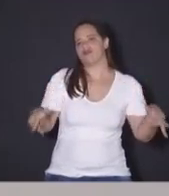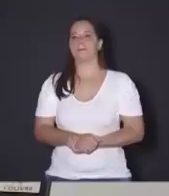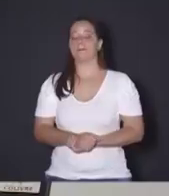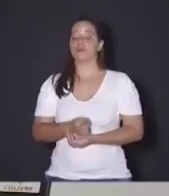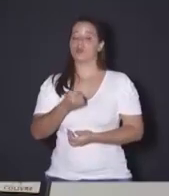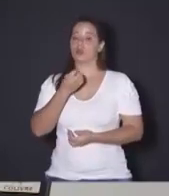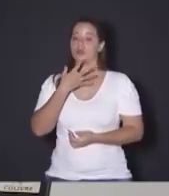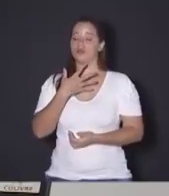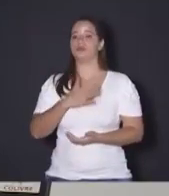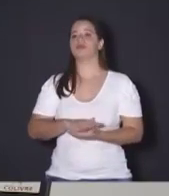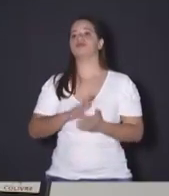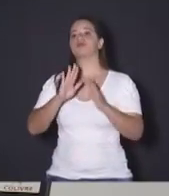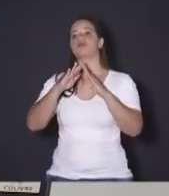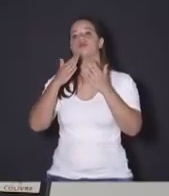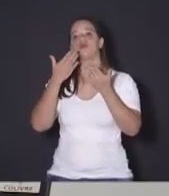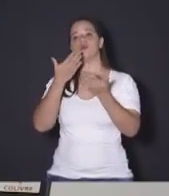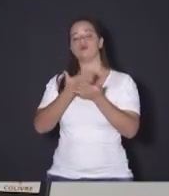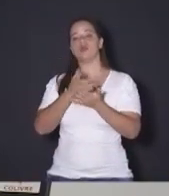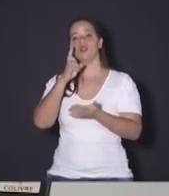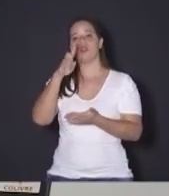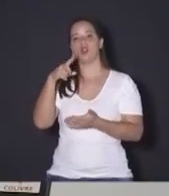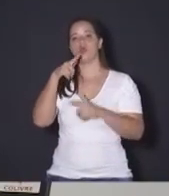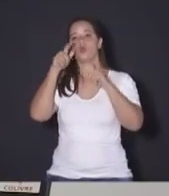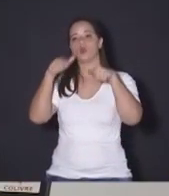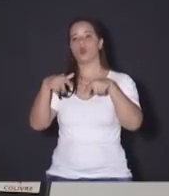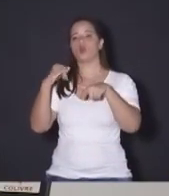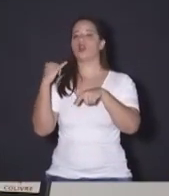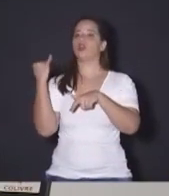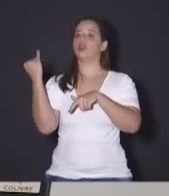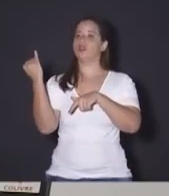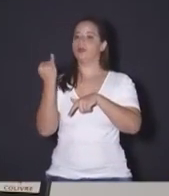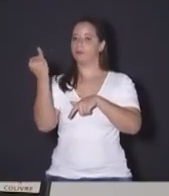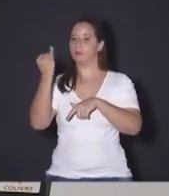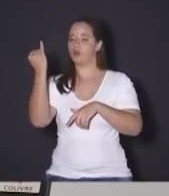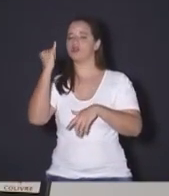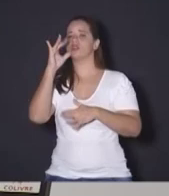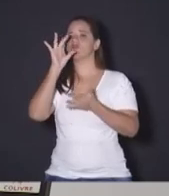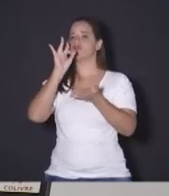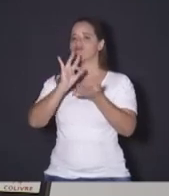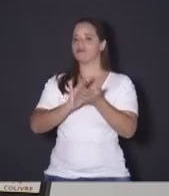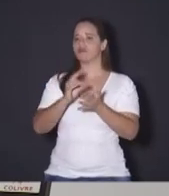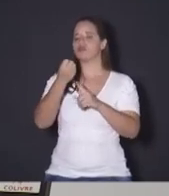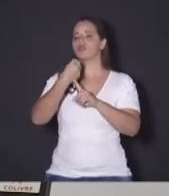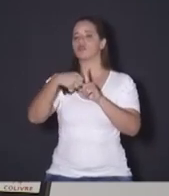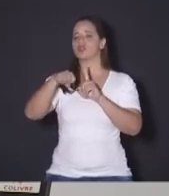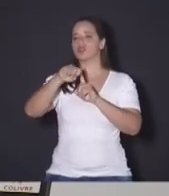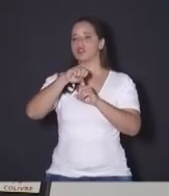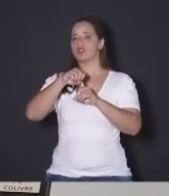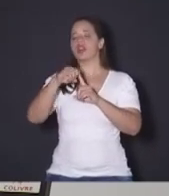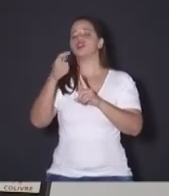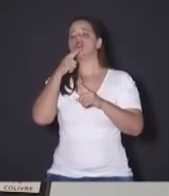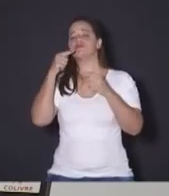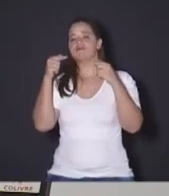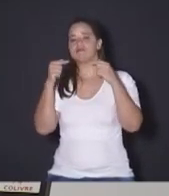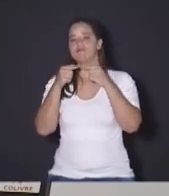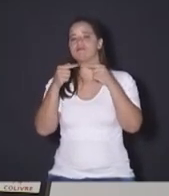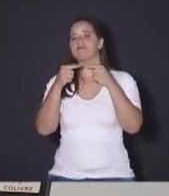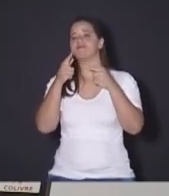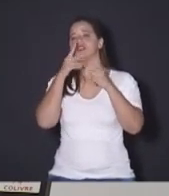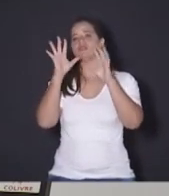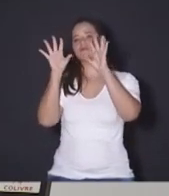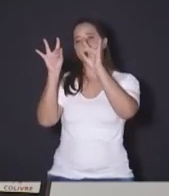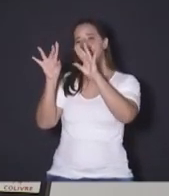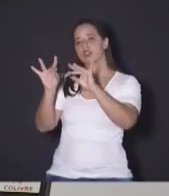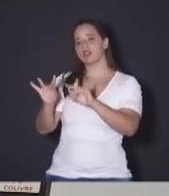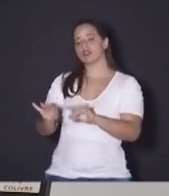bom a escola é um ambiente importante um ambiente definidor para a sociedade mesmo nos detalhes